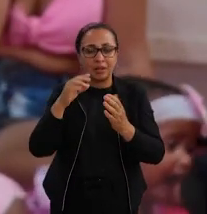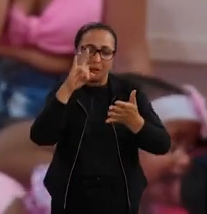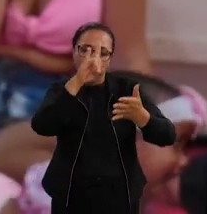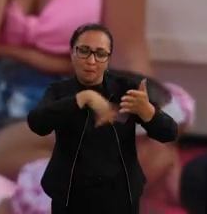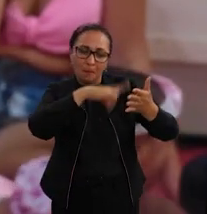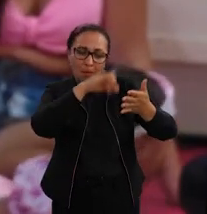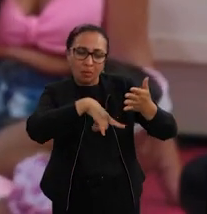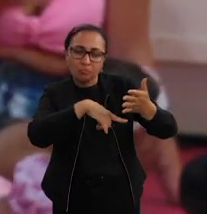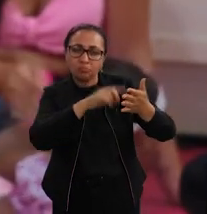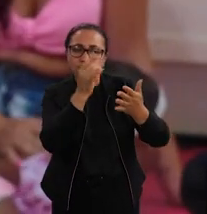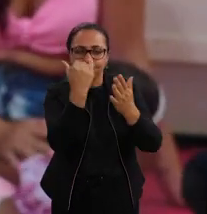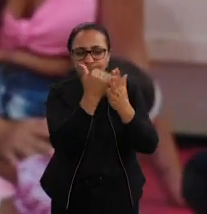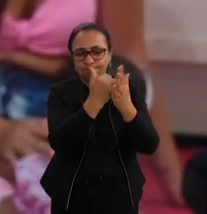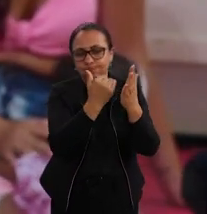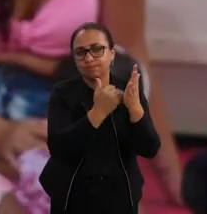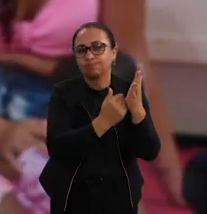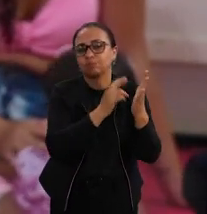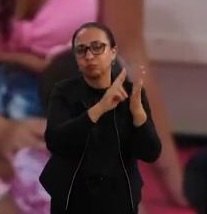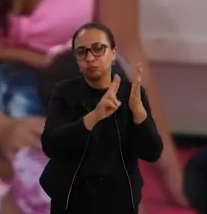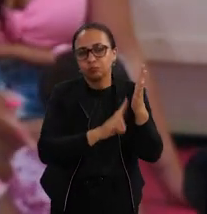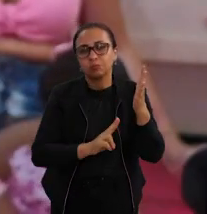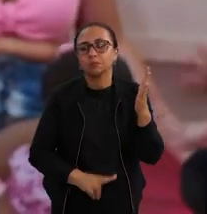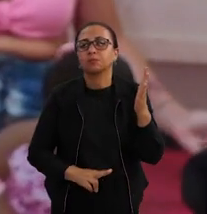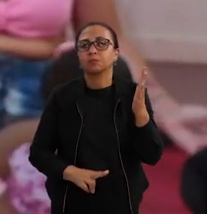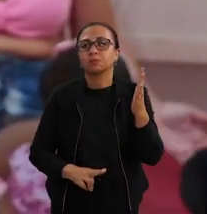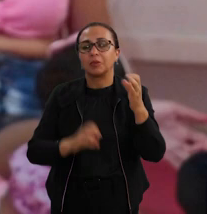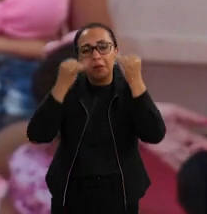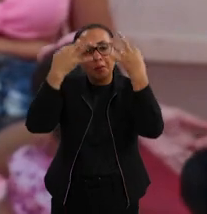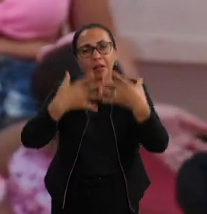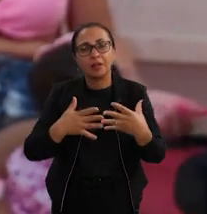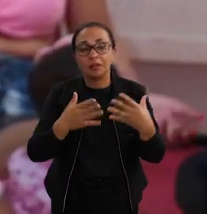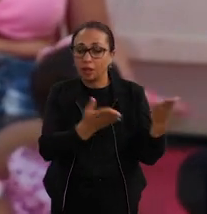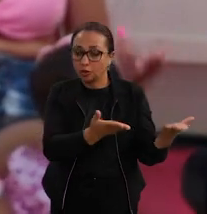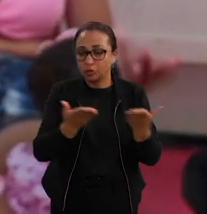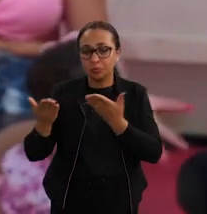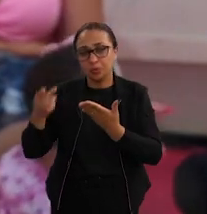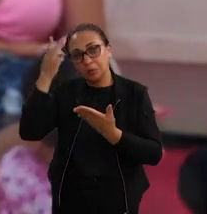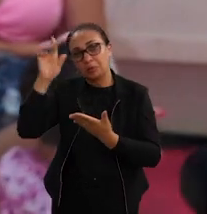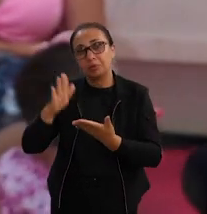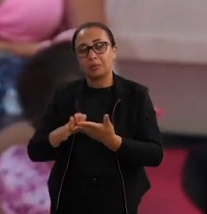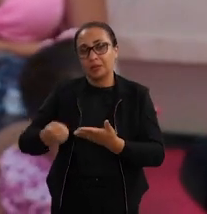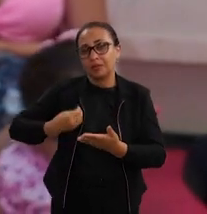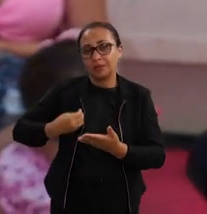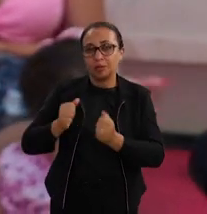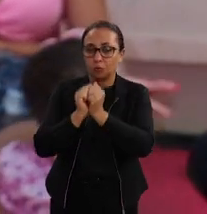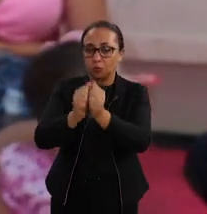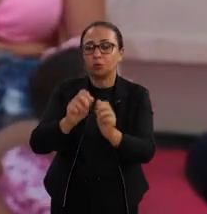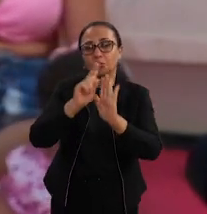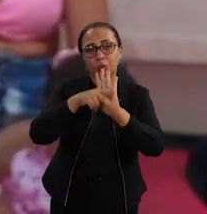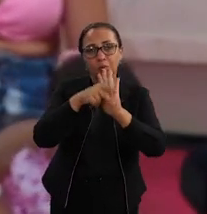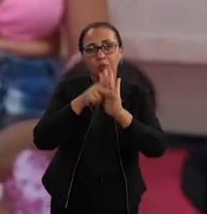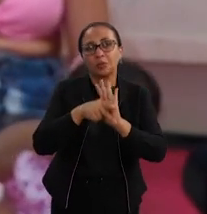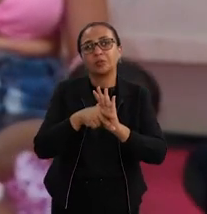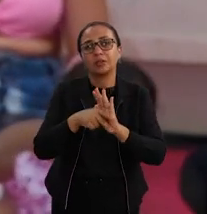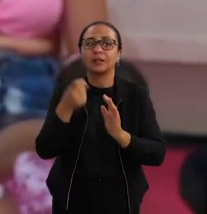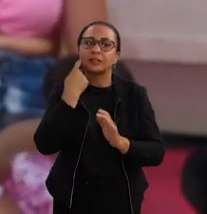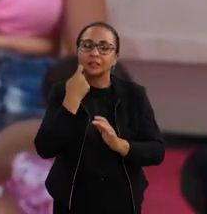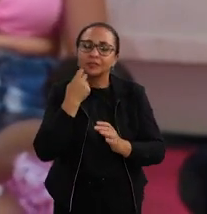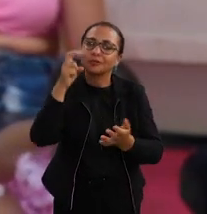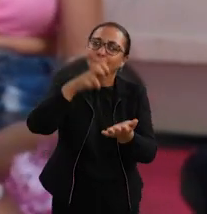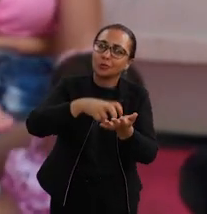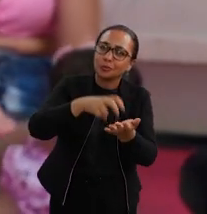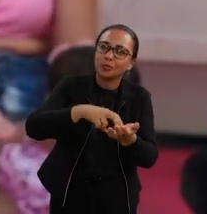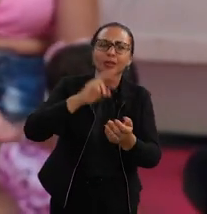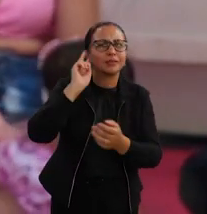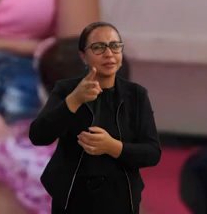no prontuário, né, na planilha da criança. E convidamos para participar do projeto na sexta-feira de manhã,